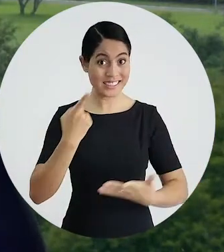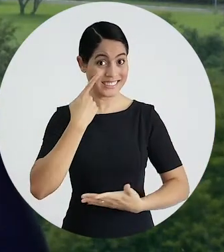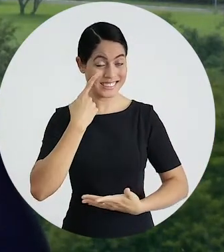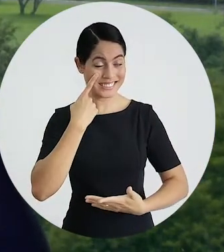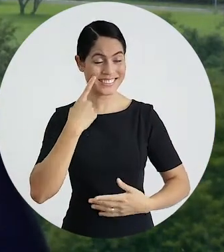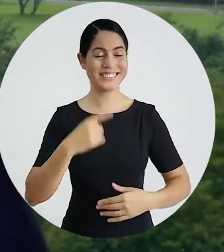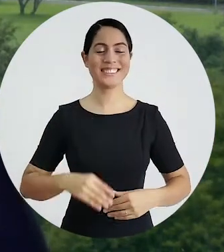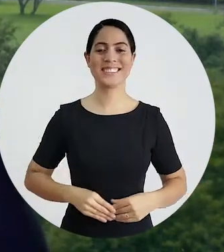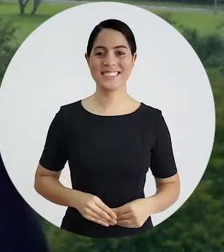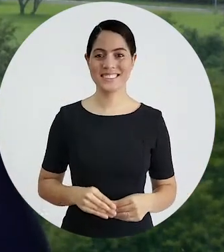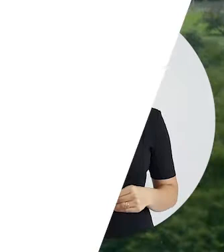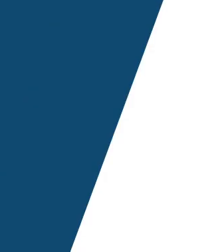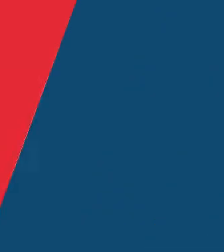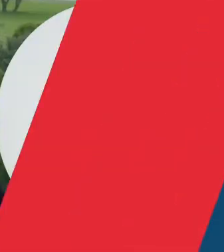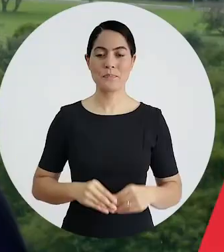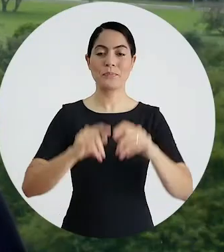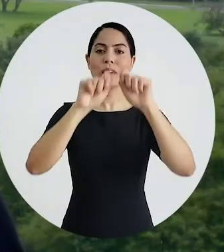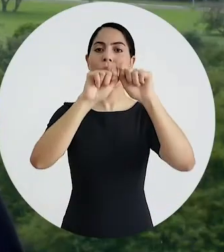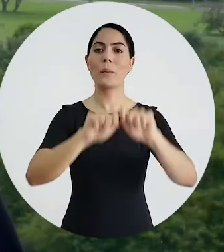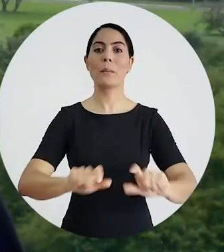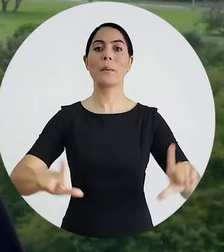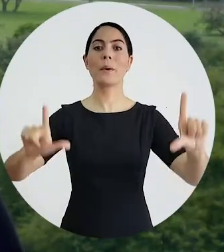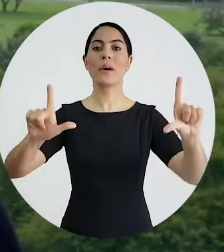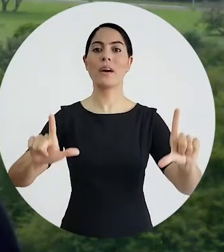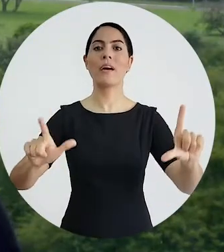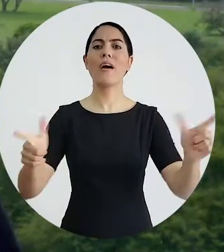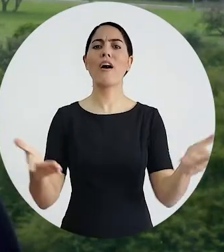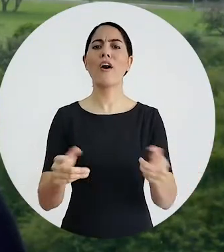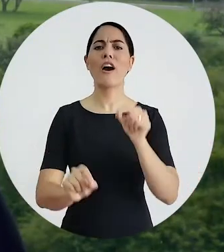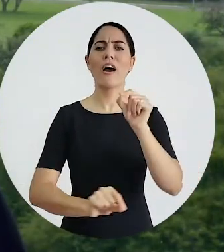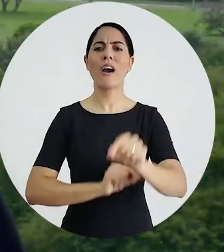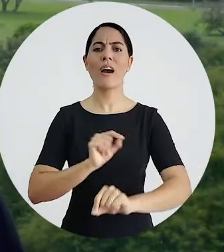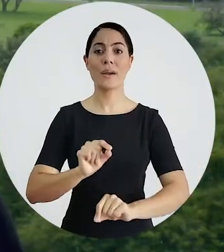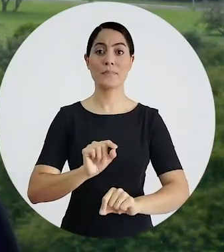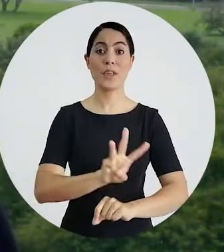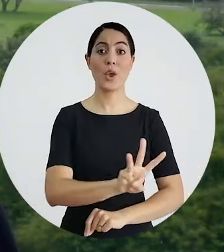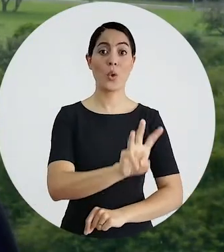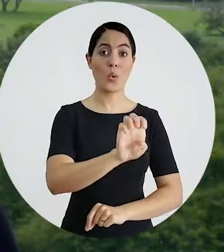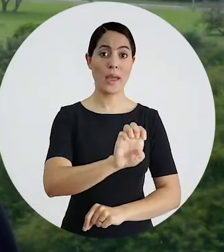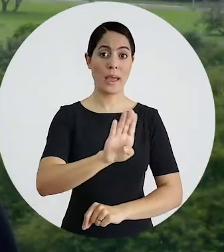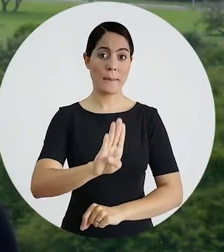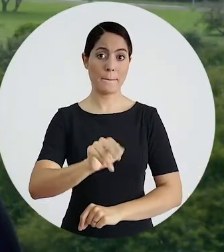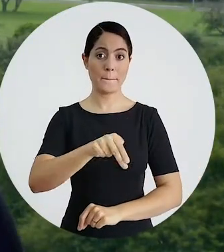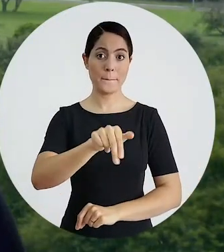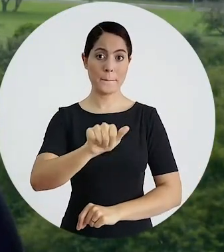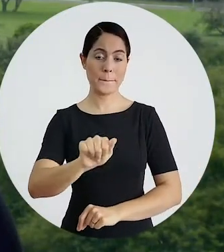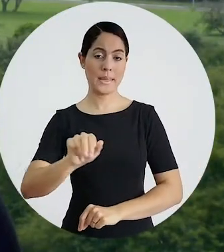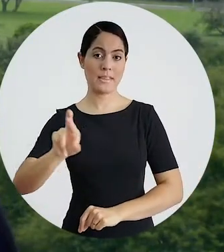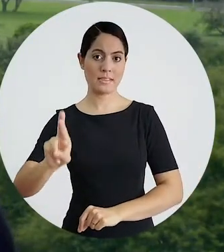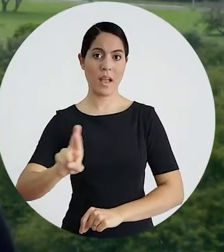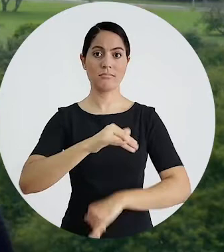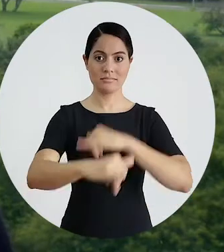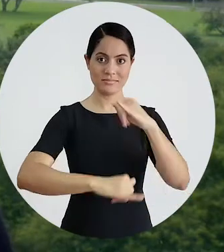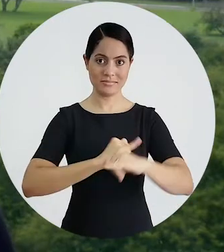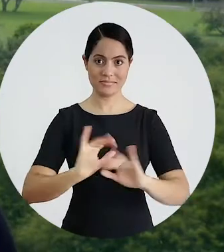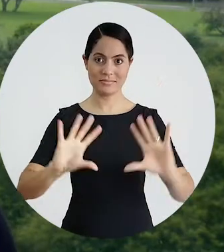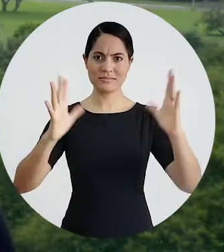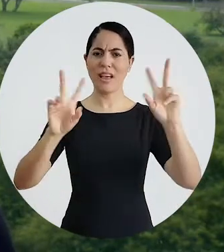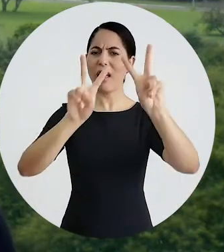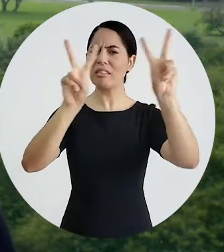confere agora. O programa de hoje começa com um webinar promovido pela Ordem com o tema